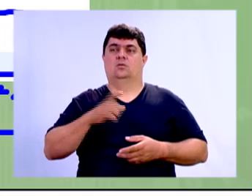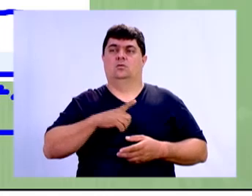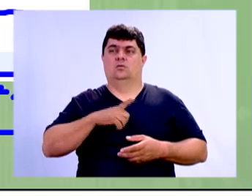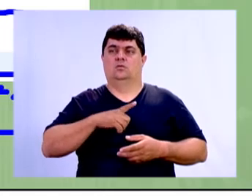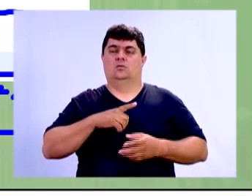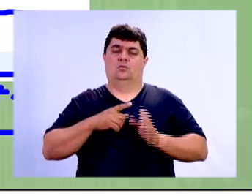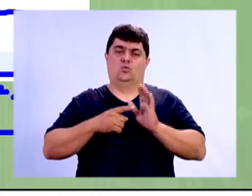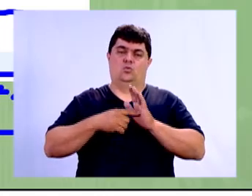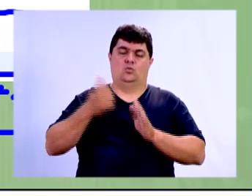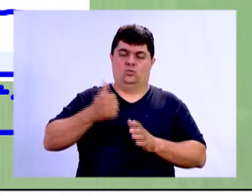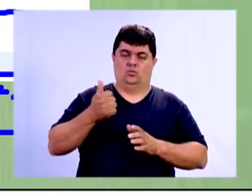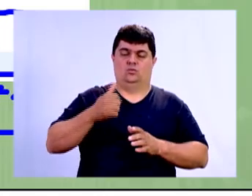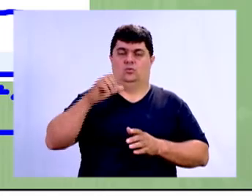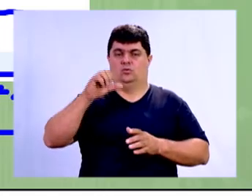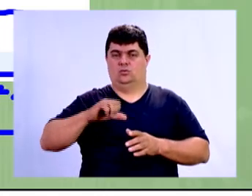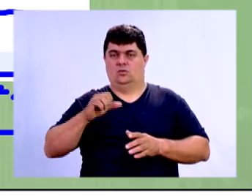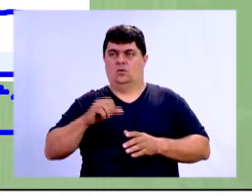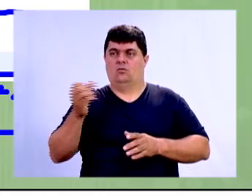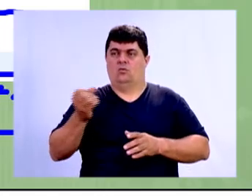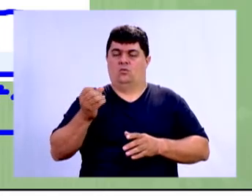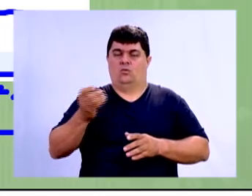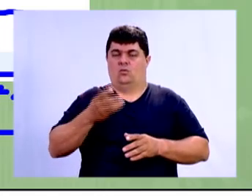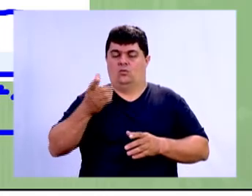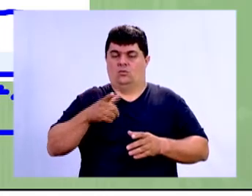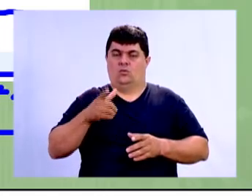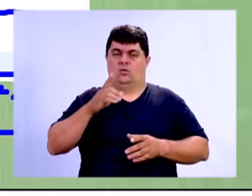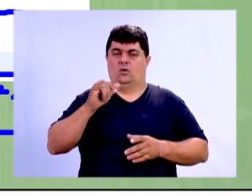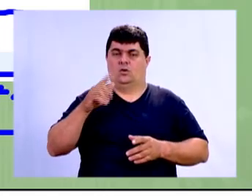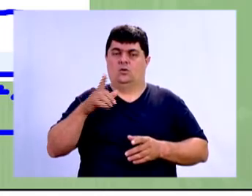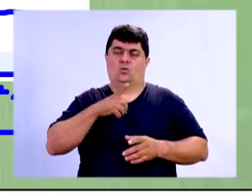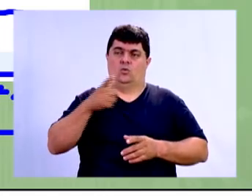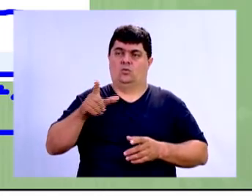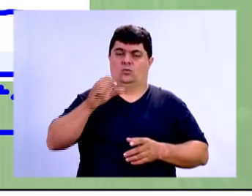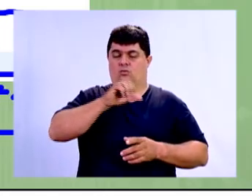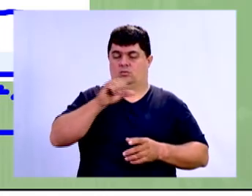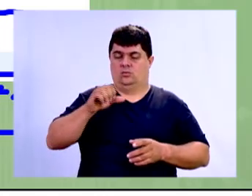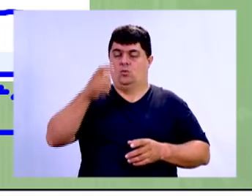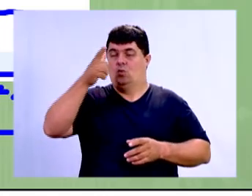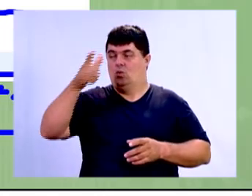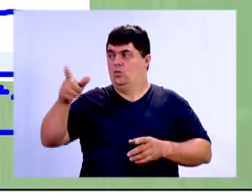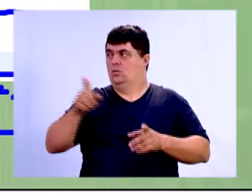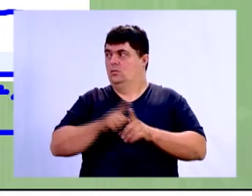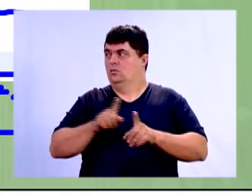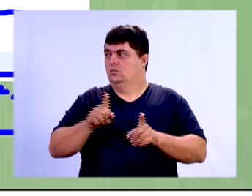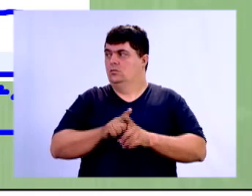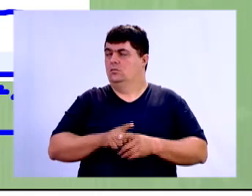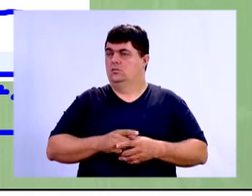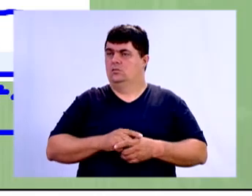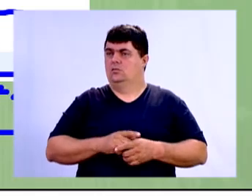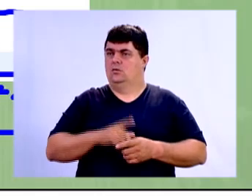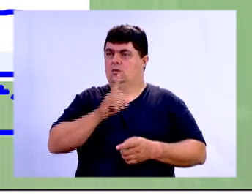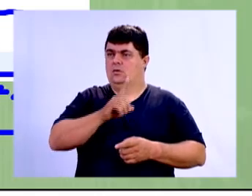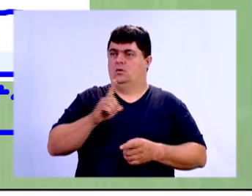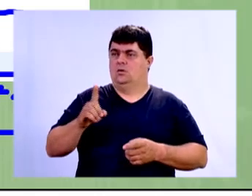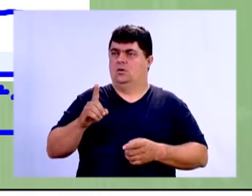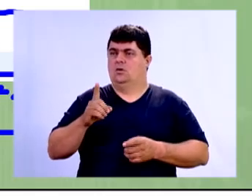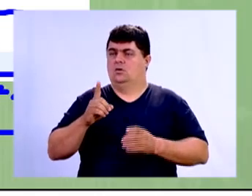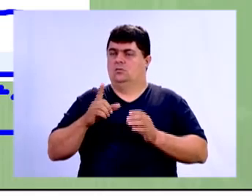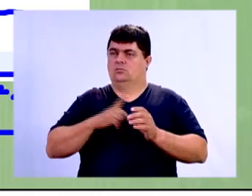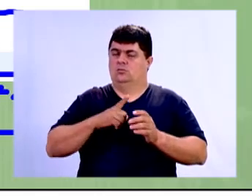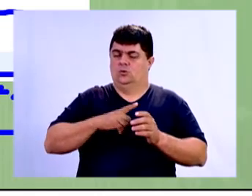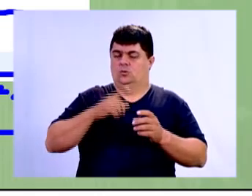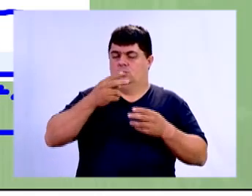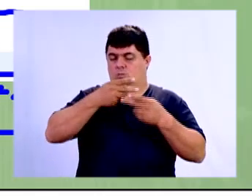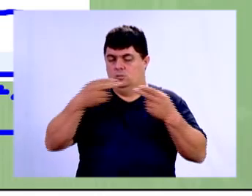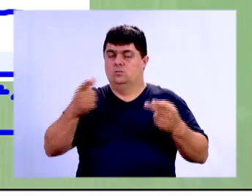outro cliente. Na posição 9, vou ter um outro cliente. Na posição 999, vou ter outro cliente. Quer dizer, para cada posição, eu tenho um